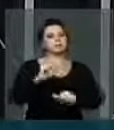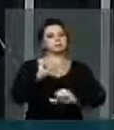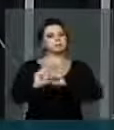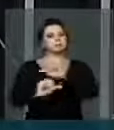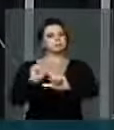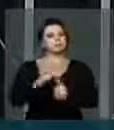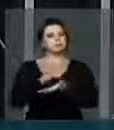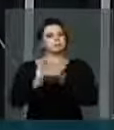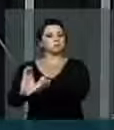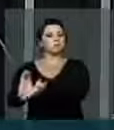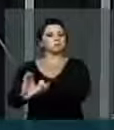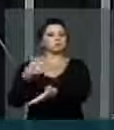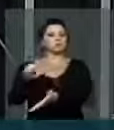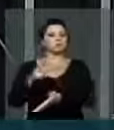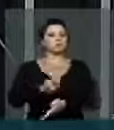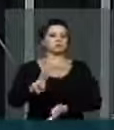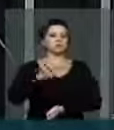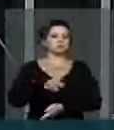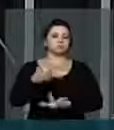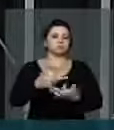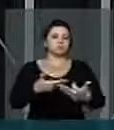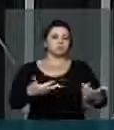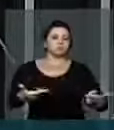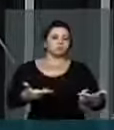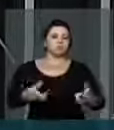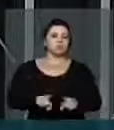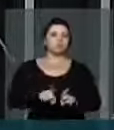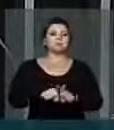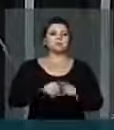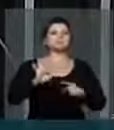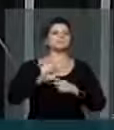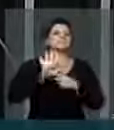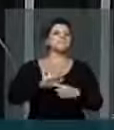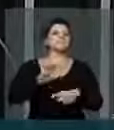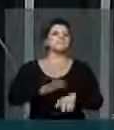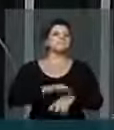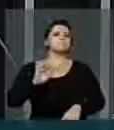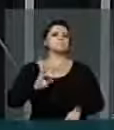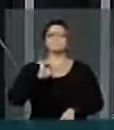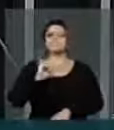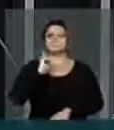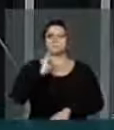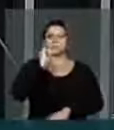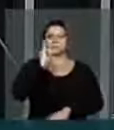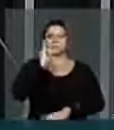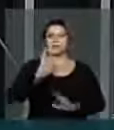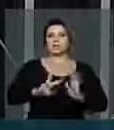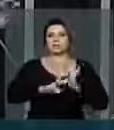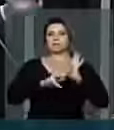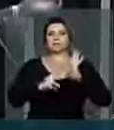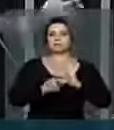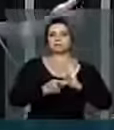o impositivo, ele traz um conceito fundamental, que é o conceito